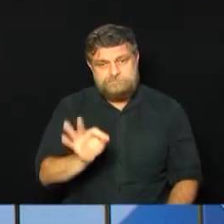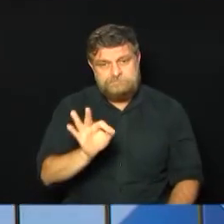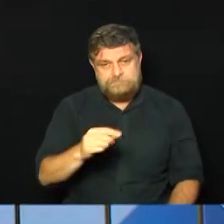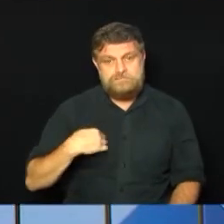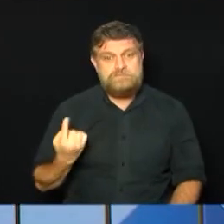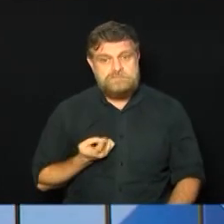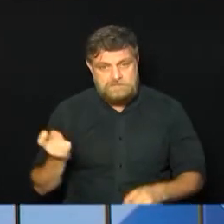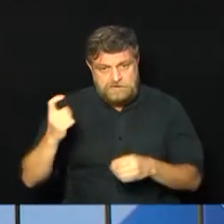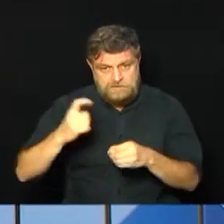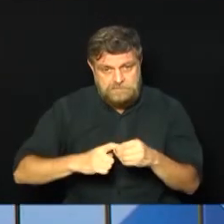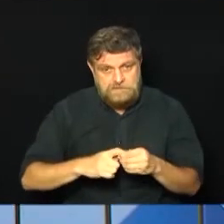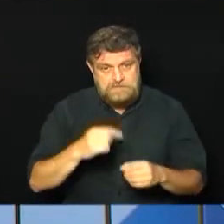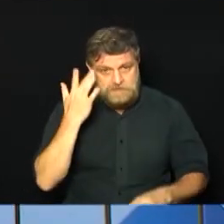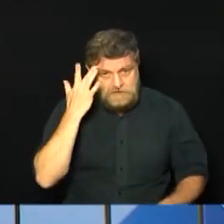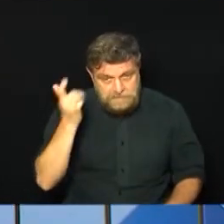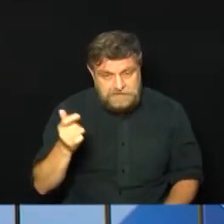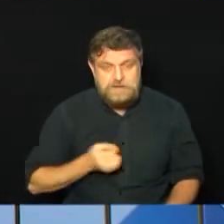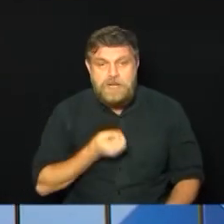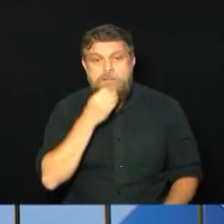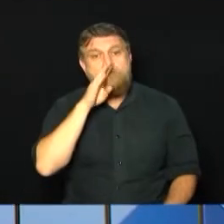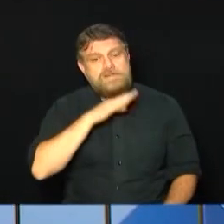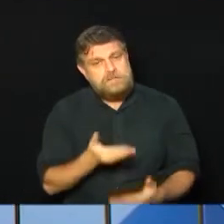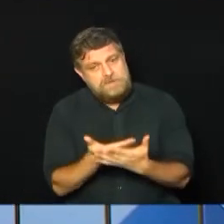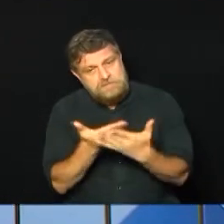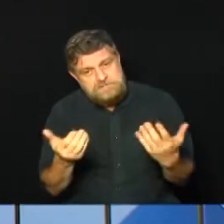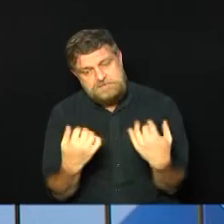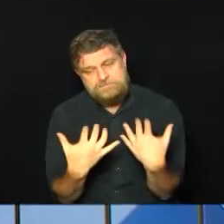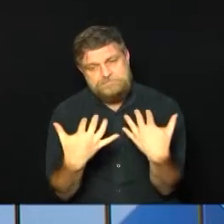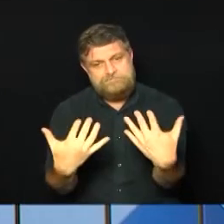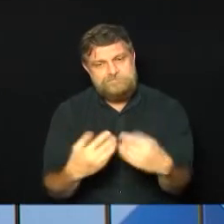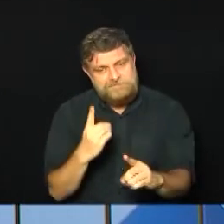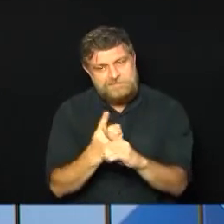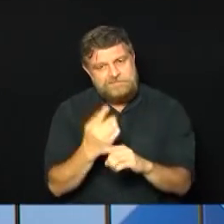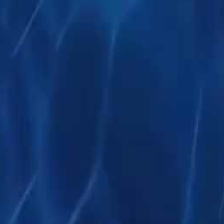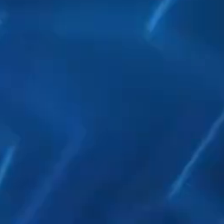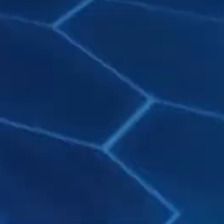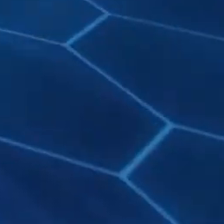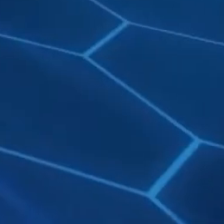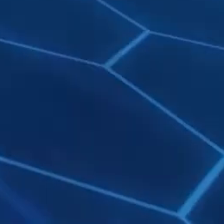volta a se ver amanhã. Gabriel, uma boa tarde para você e para você também que está assistindo a gente. Até amanhã. Tchau.